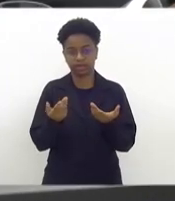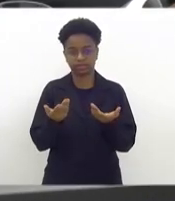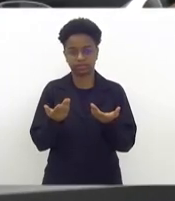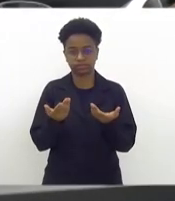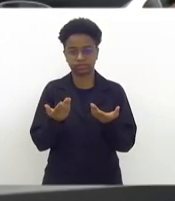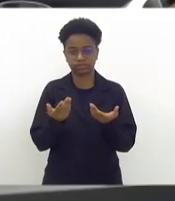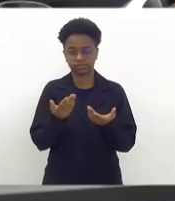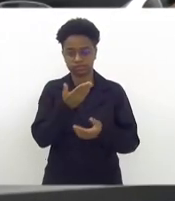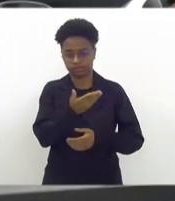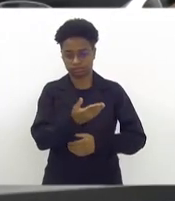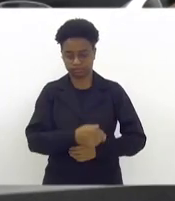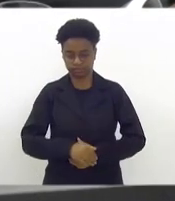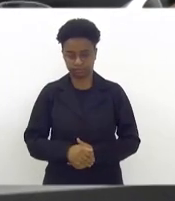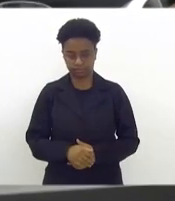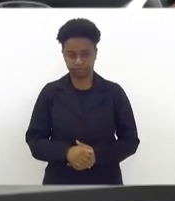deputado Amorim.